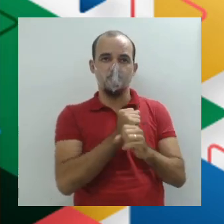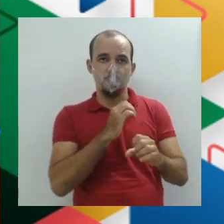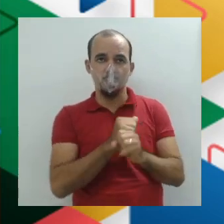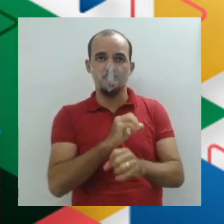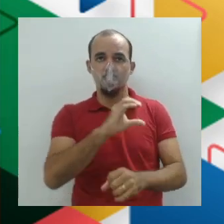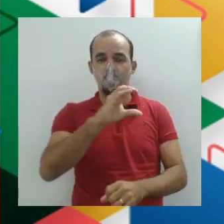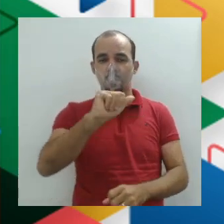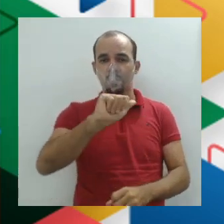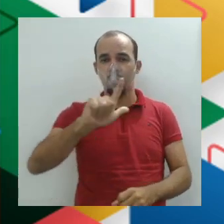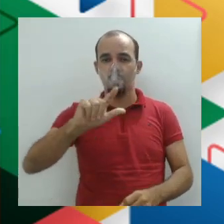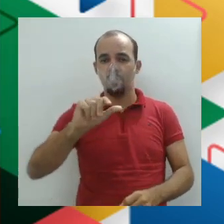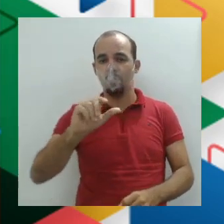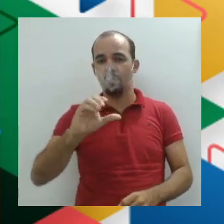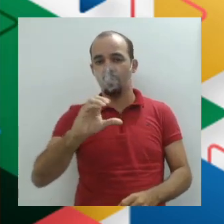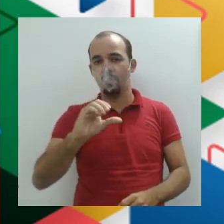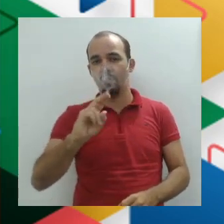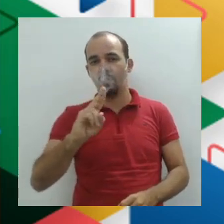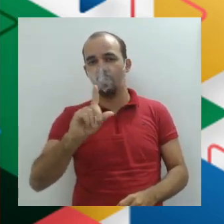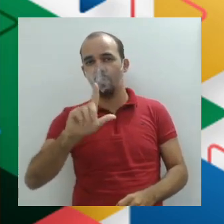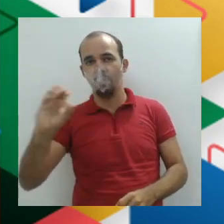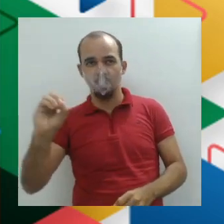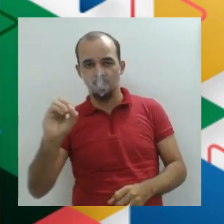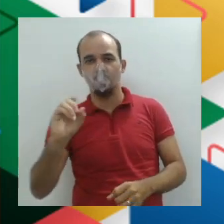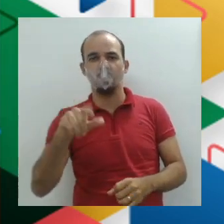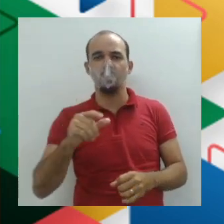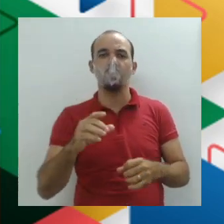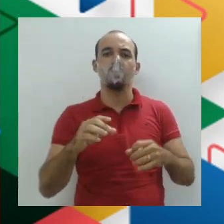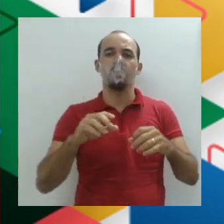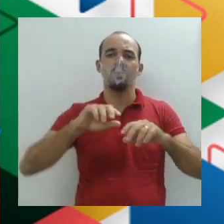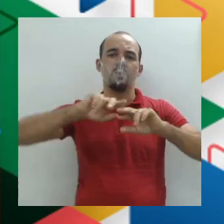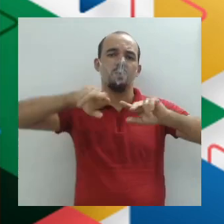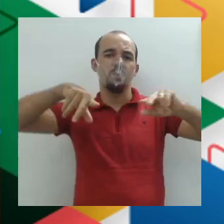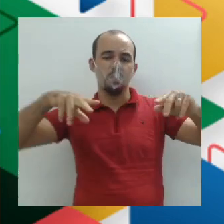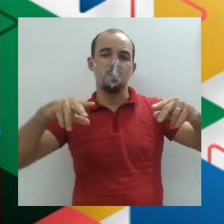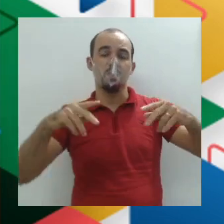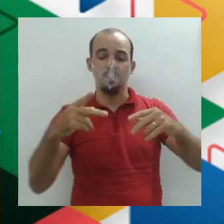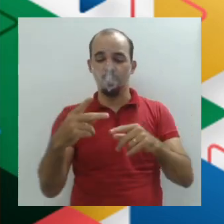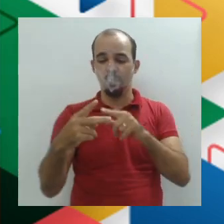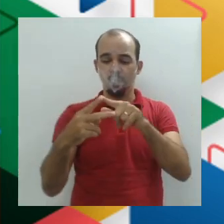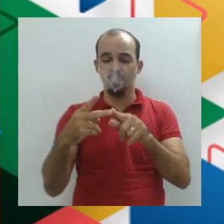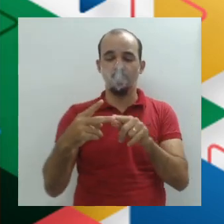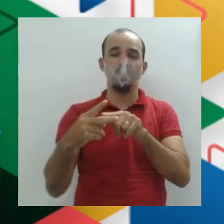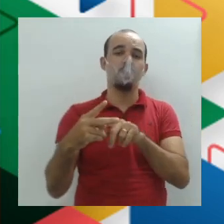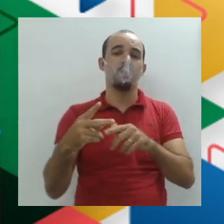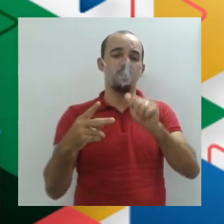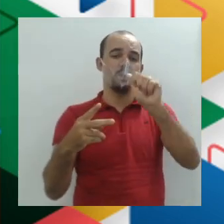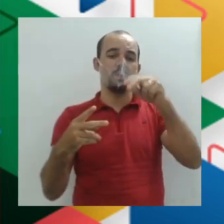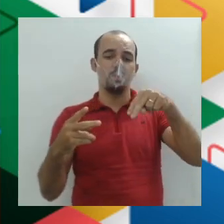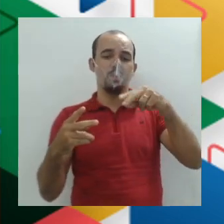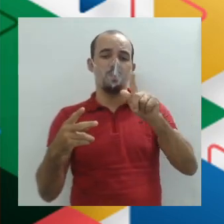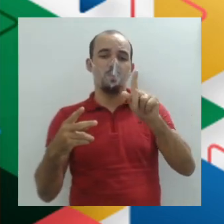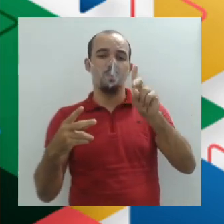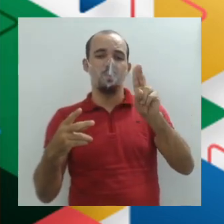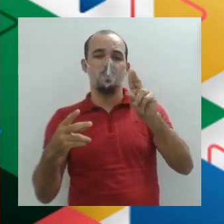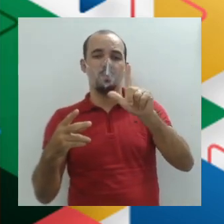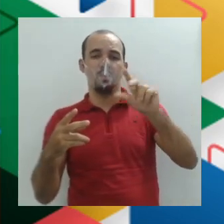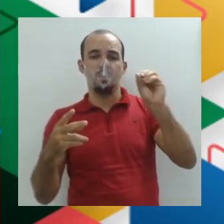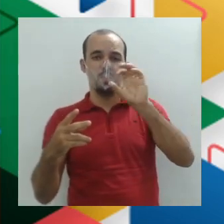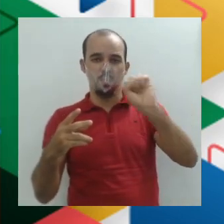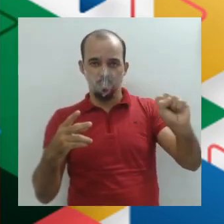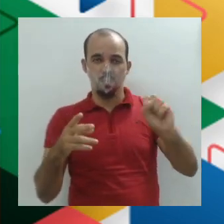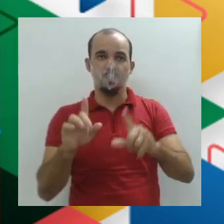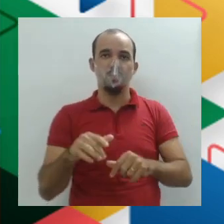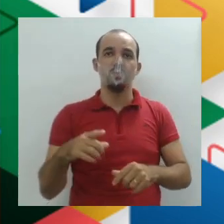de senos, cossenos e tangentes de um monte de ângulos. E aqui, essa tabela trigonométrica, ela vai trazer para a gente